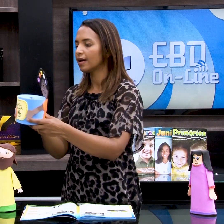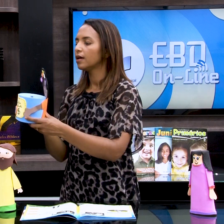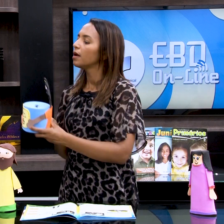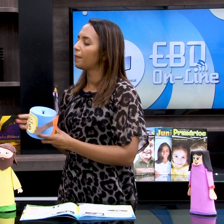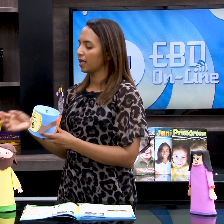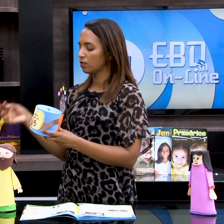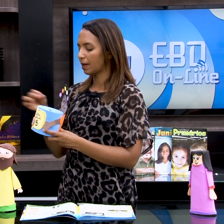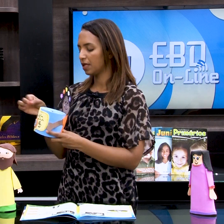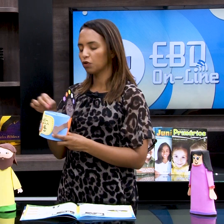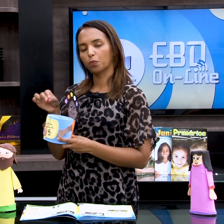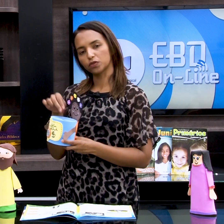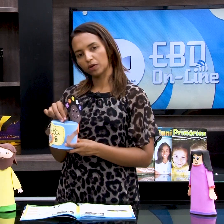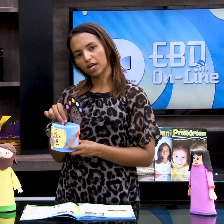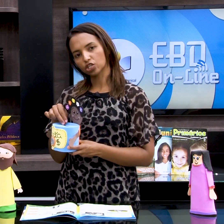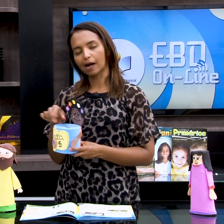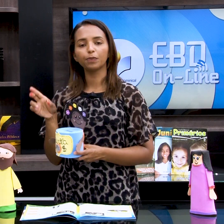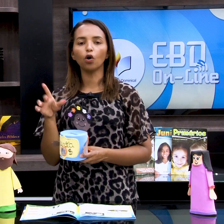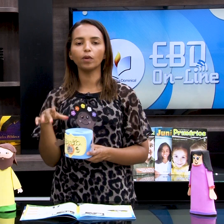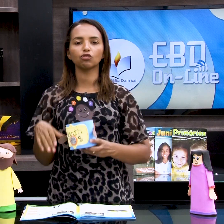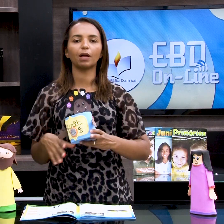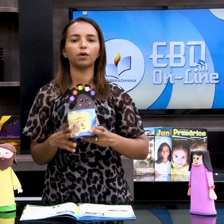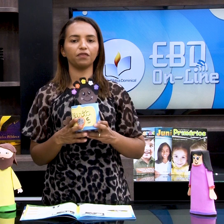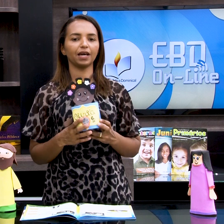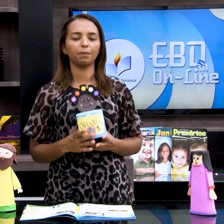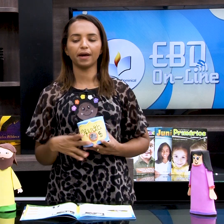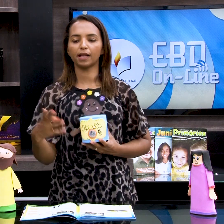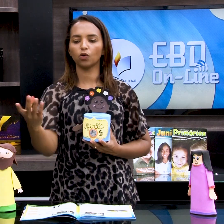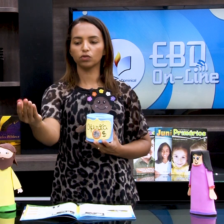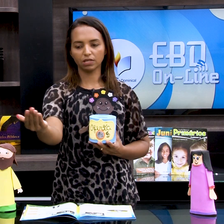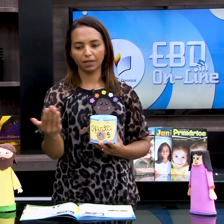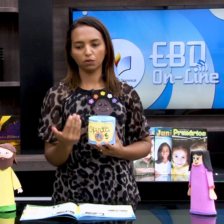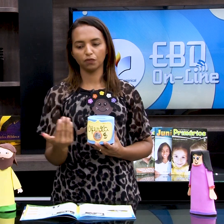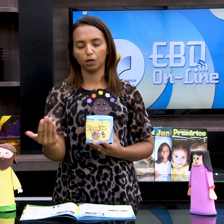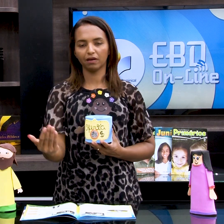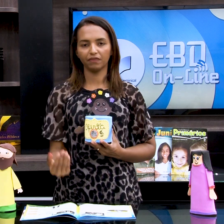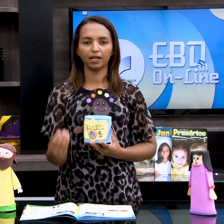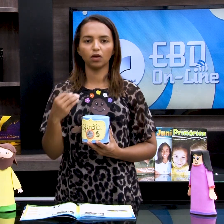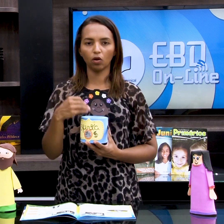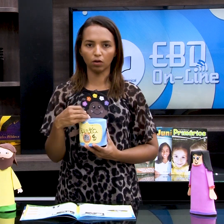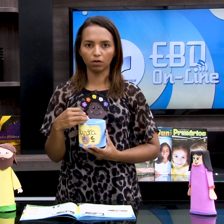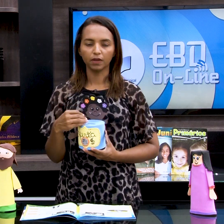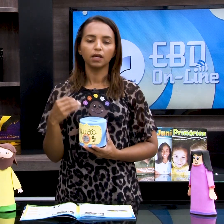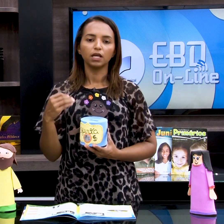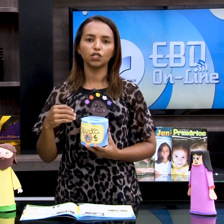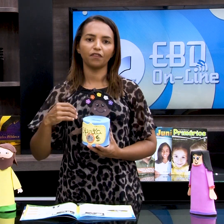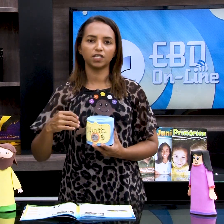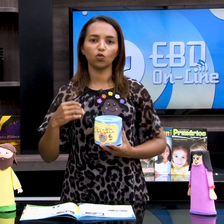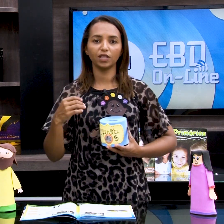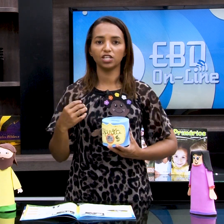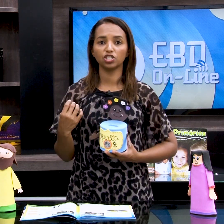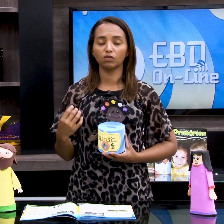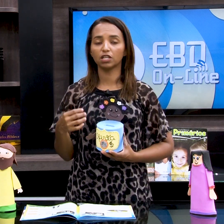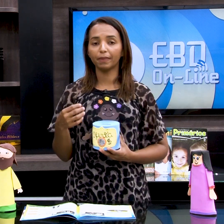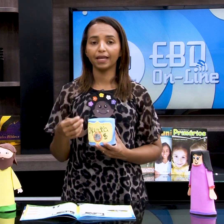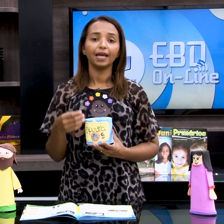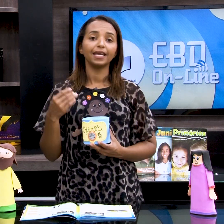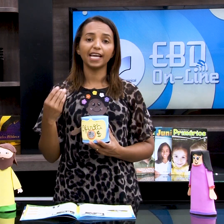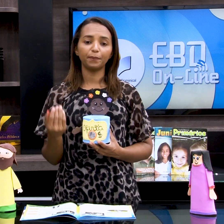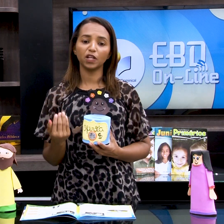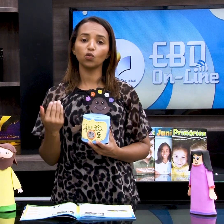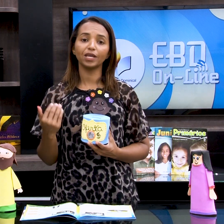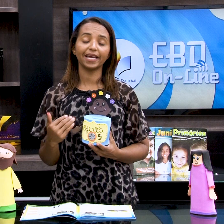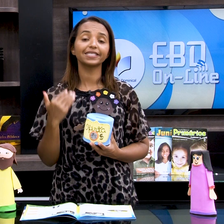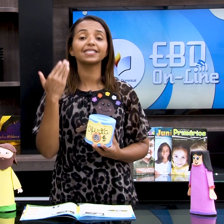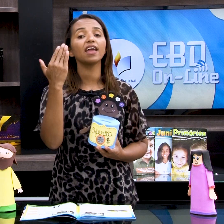passar para que os amiguinhos possam encaixar ou então ela pode ficar lá parada enquanto os amiguinhos vêm numa fila e colocam isso vai fazer com que eles tenham também